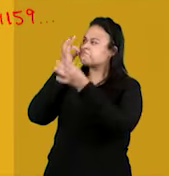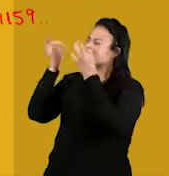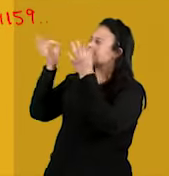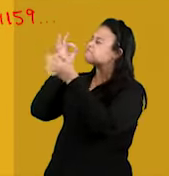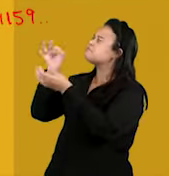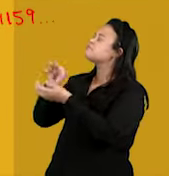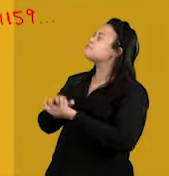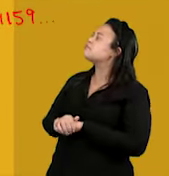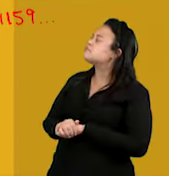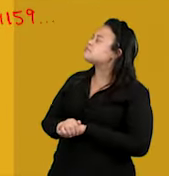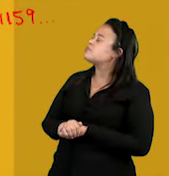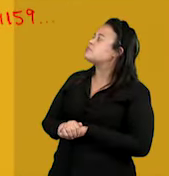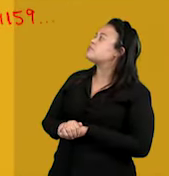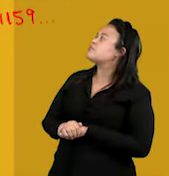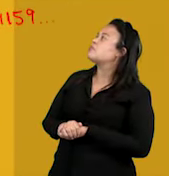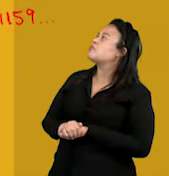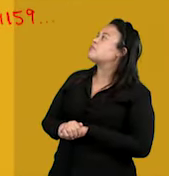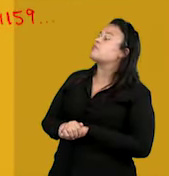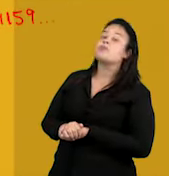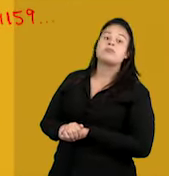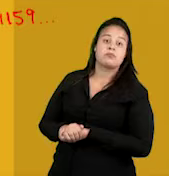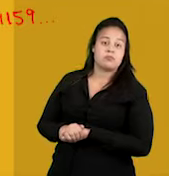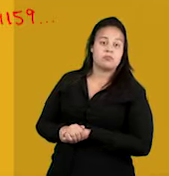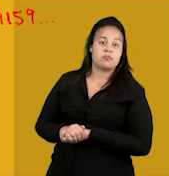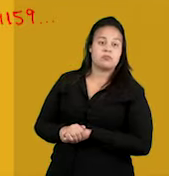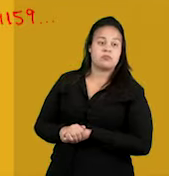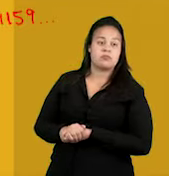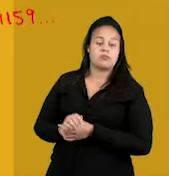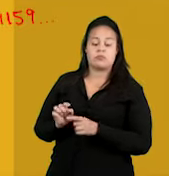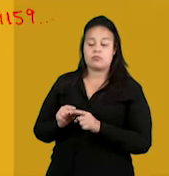Observando aqui, o diâmetro